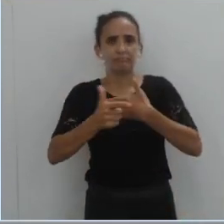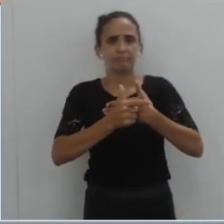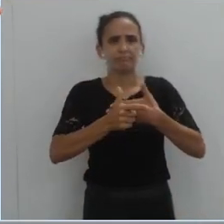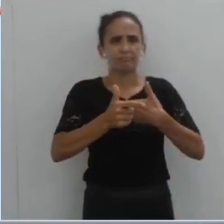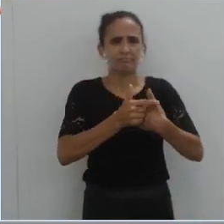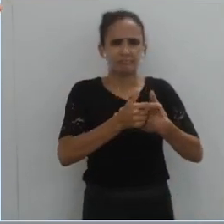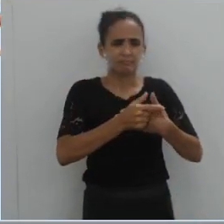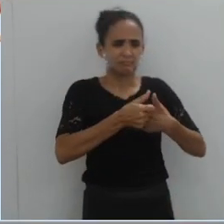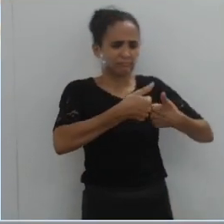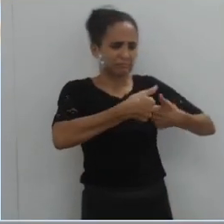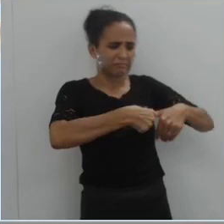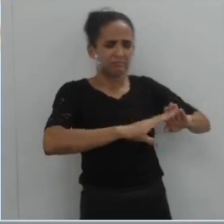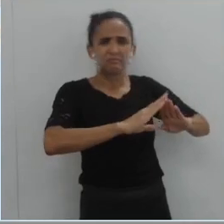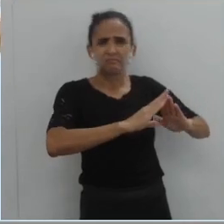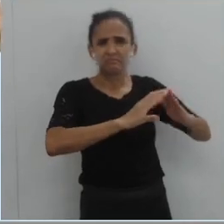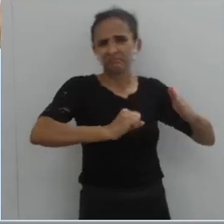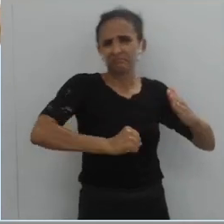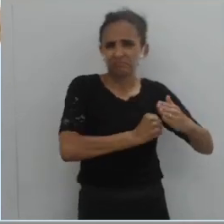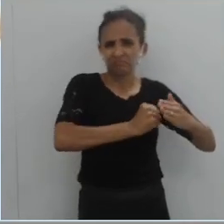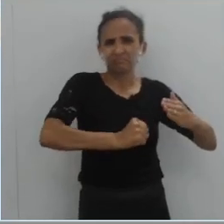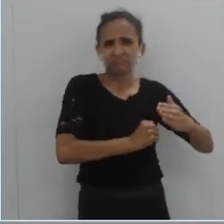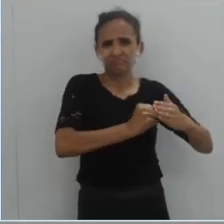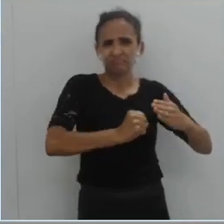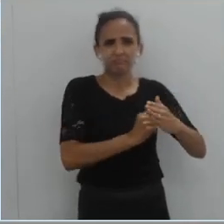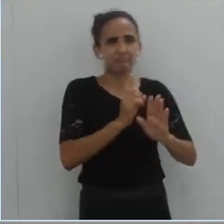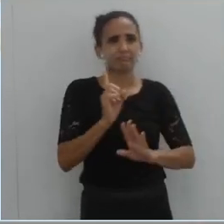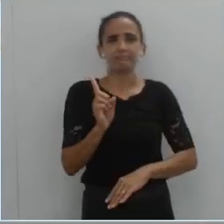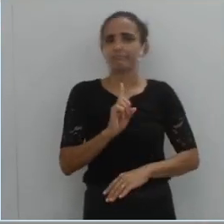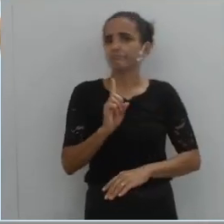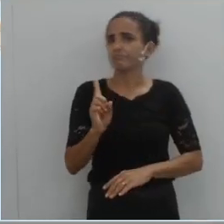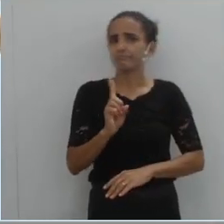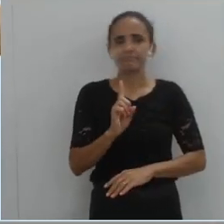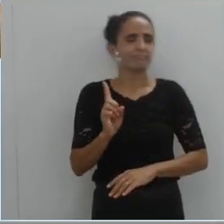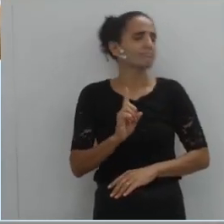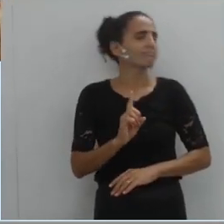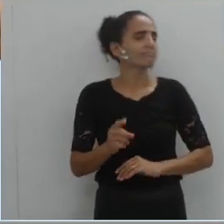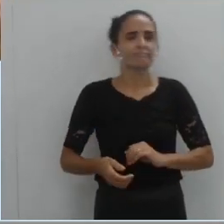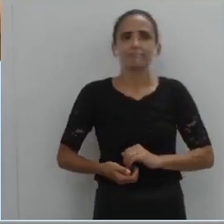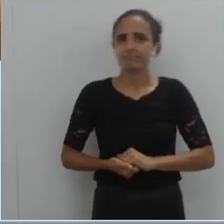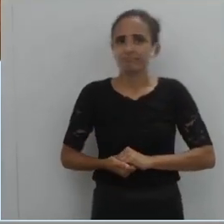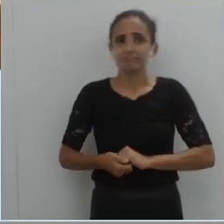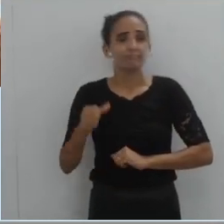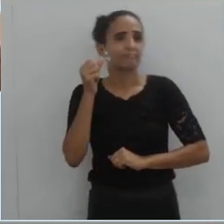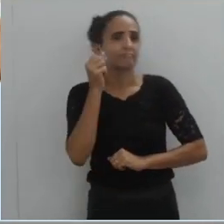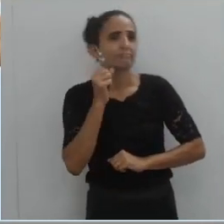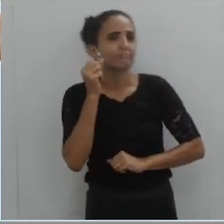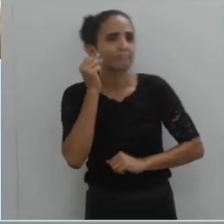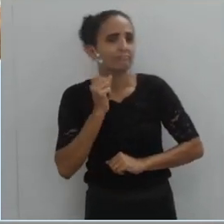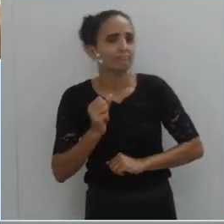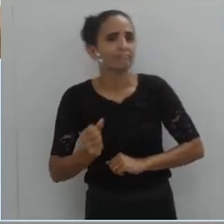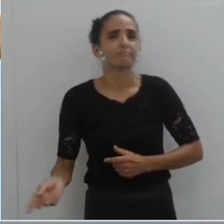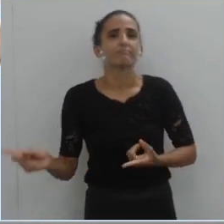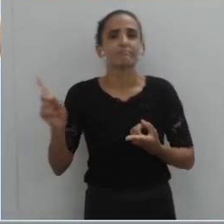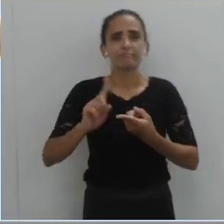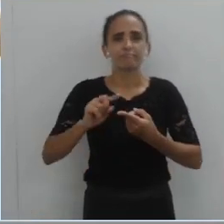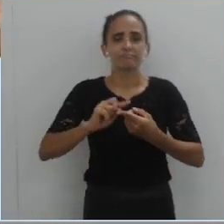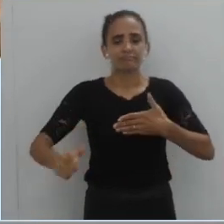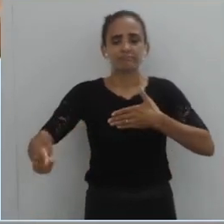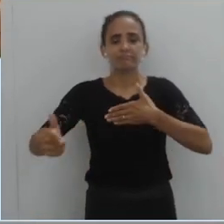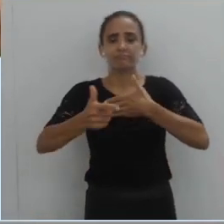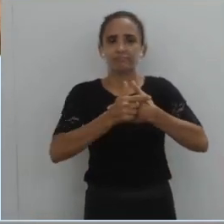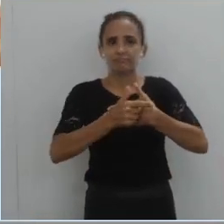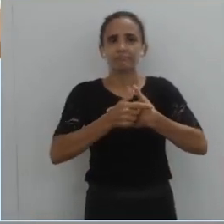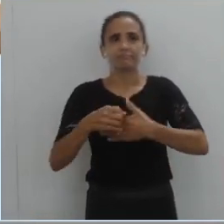na casa, fazendo almoço. Não. Ela teria, sim, o